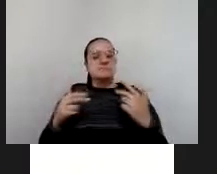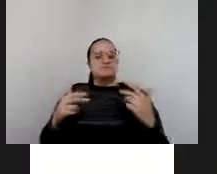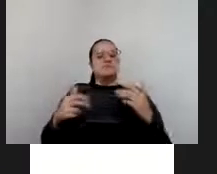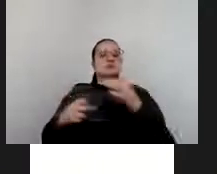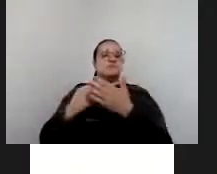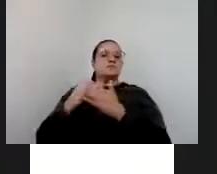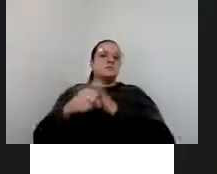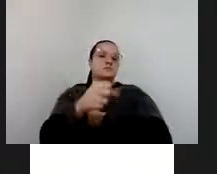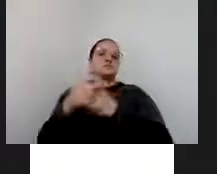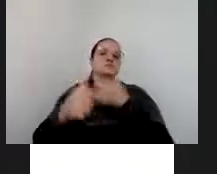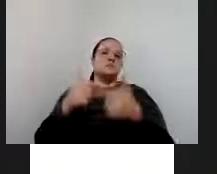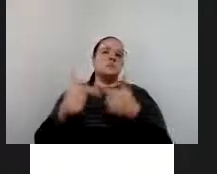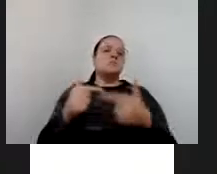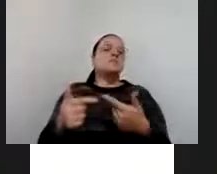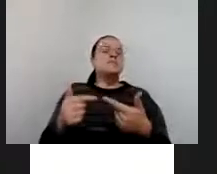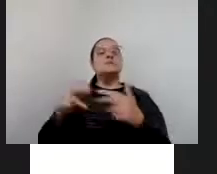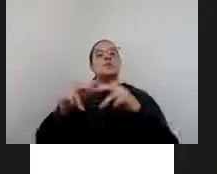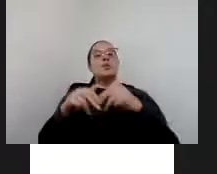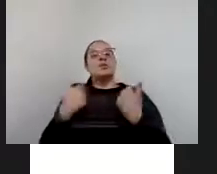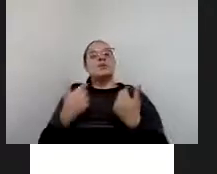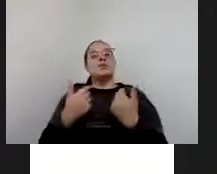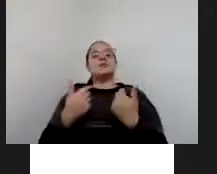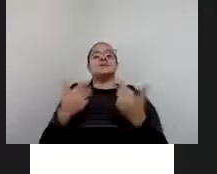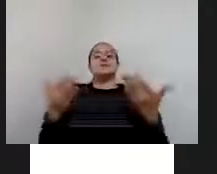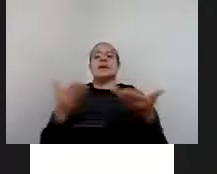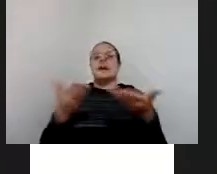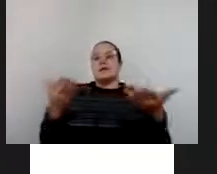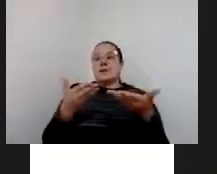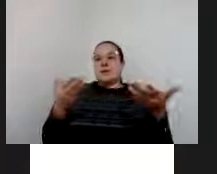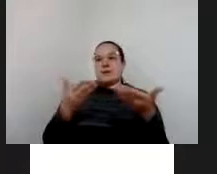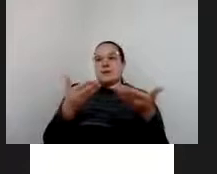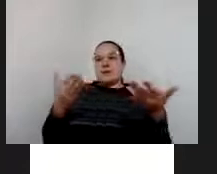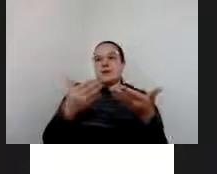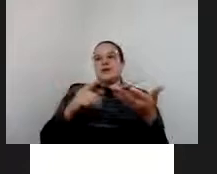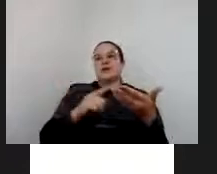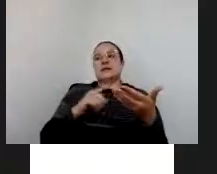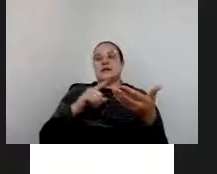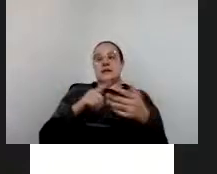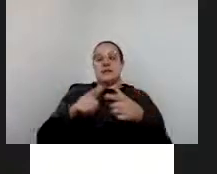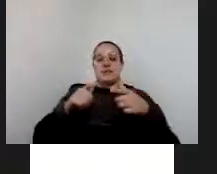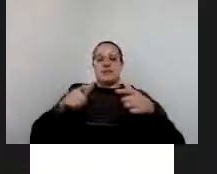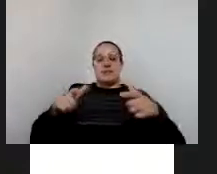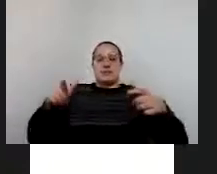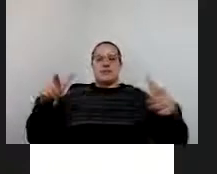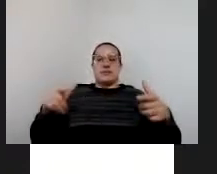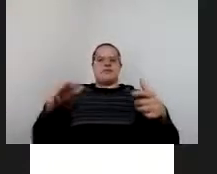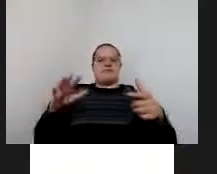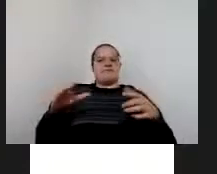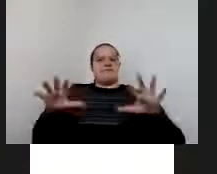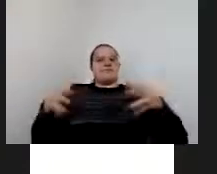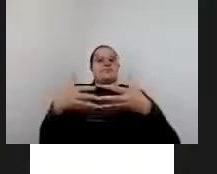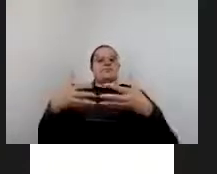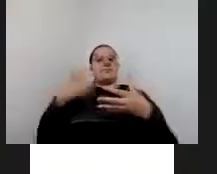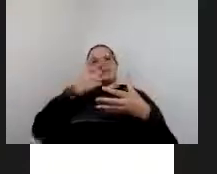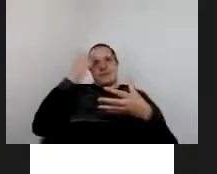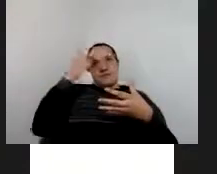que, diante principalmente dessa ampliação do conceito de pessoa com